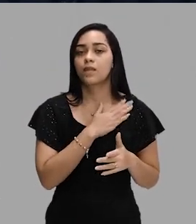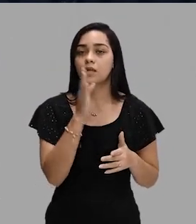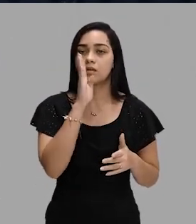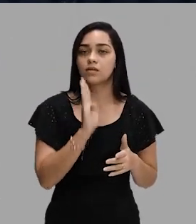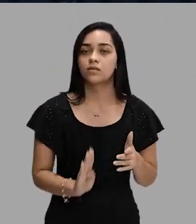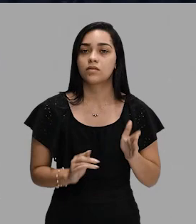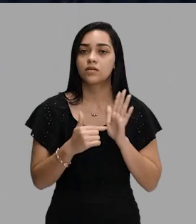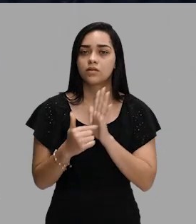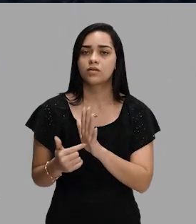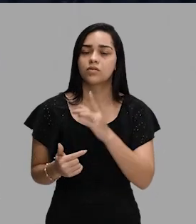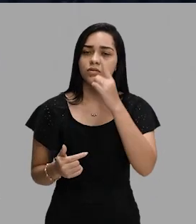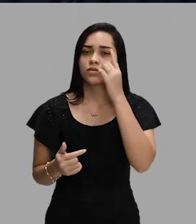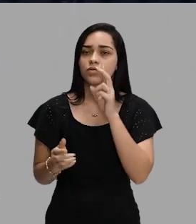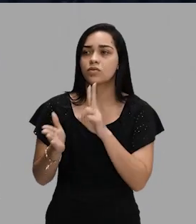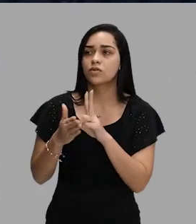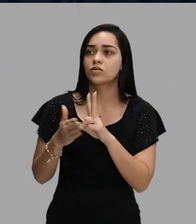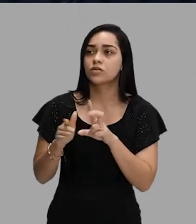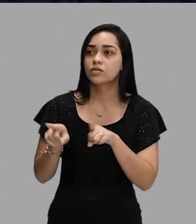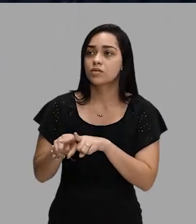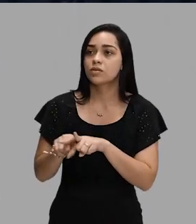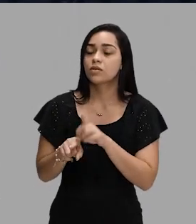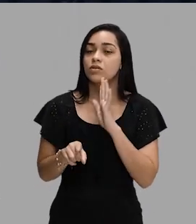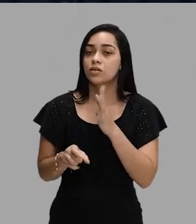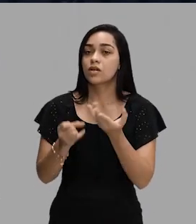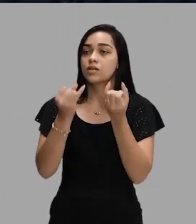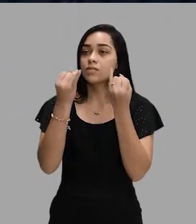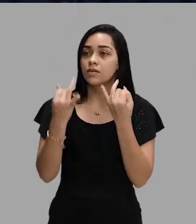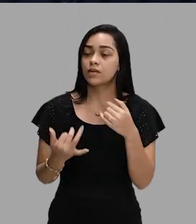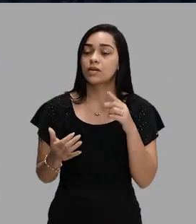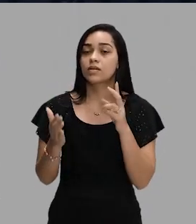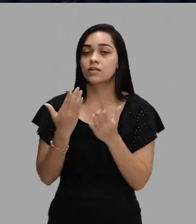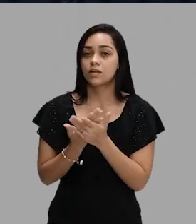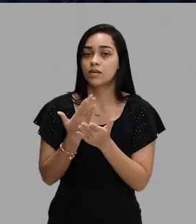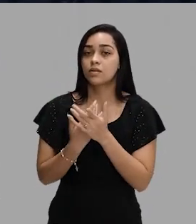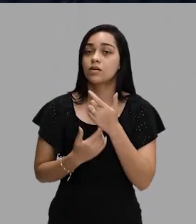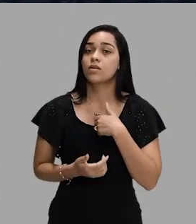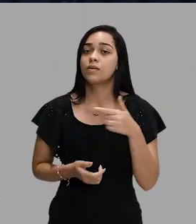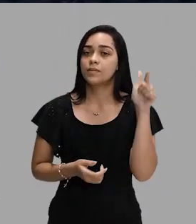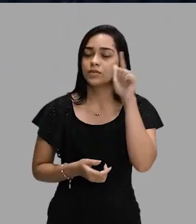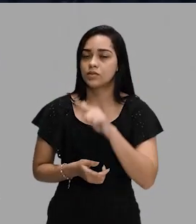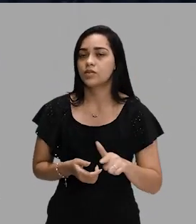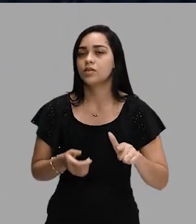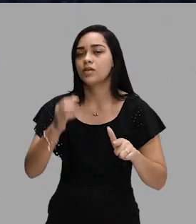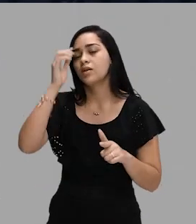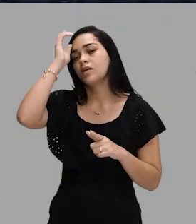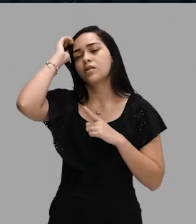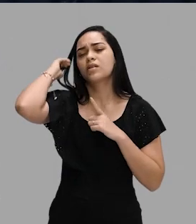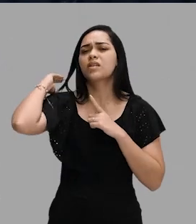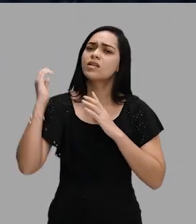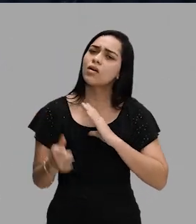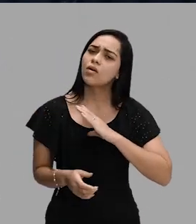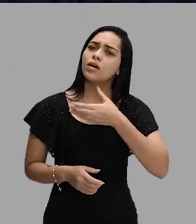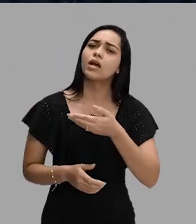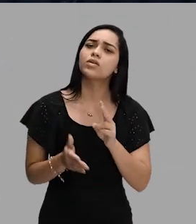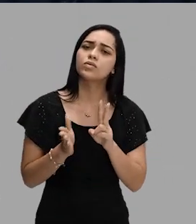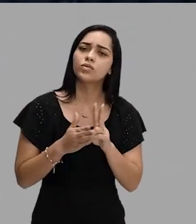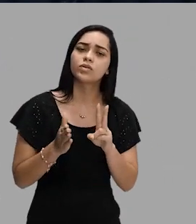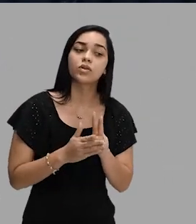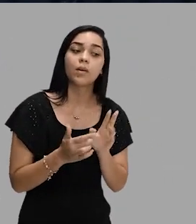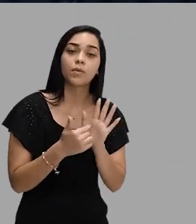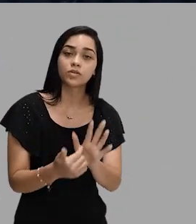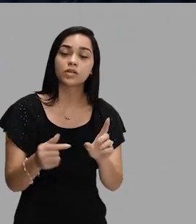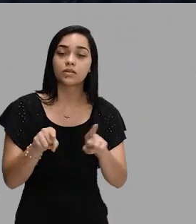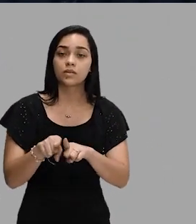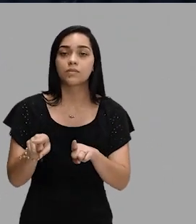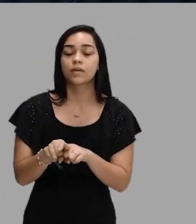índio. Lembrando também, gente, que eu já falei agora nessa aula, eu vou repetir, essa bravura do índio, ela é mostrada também